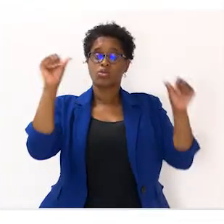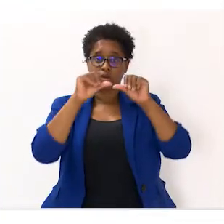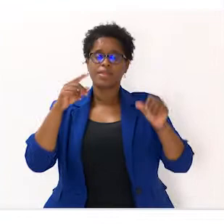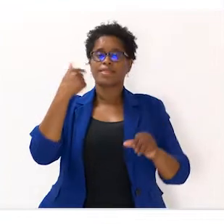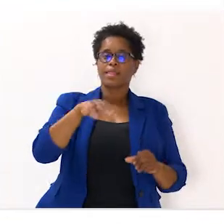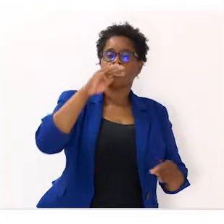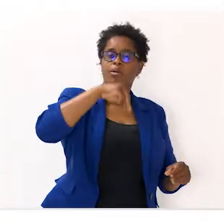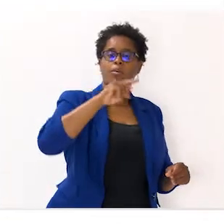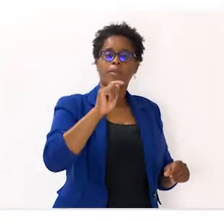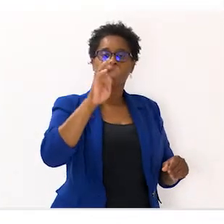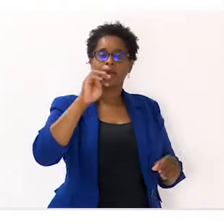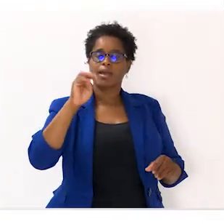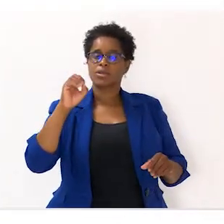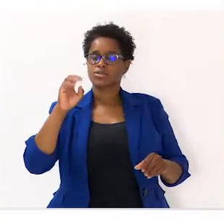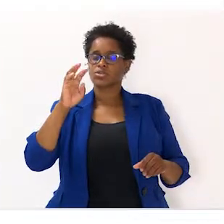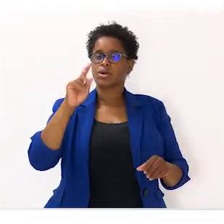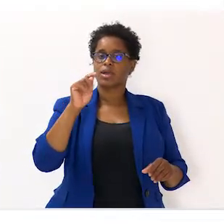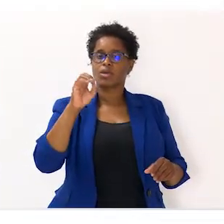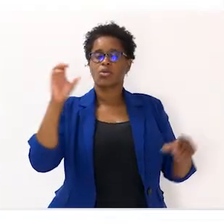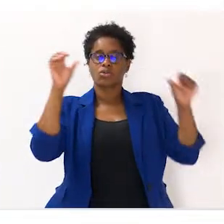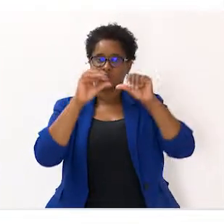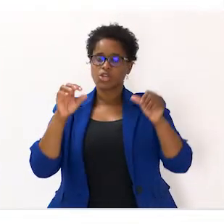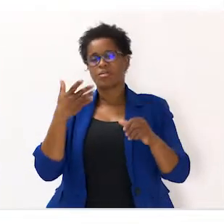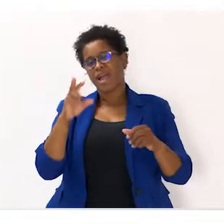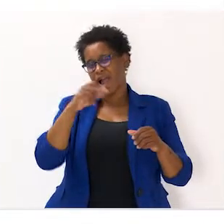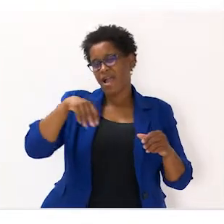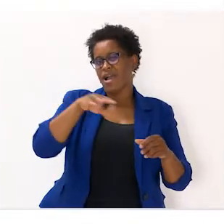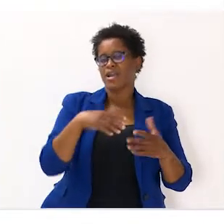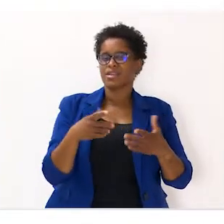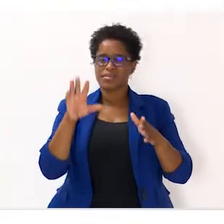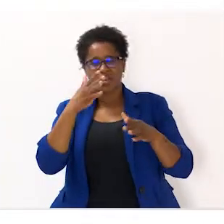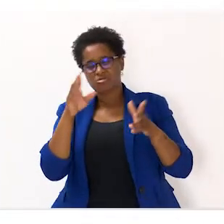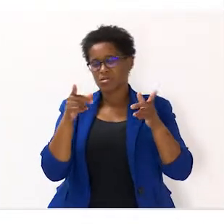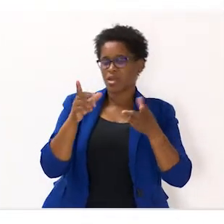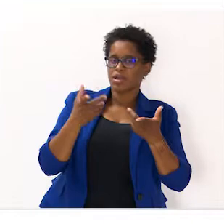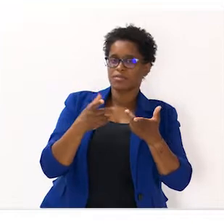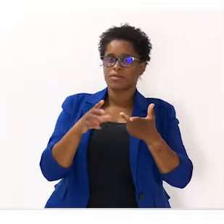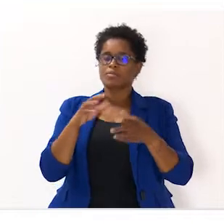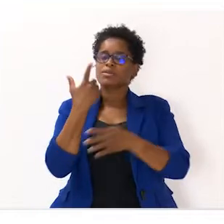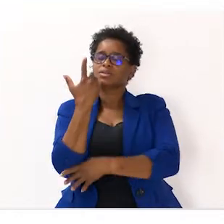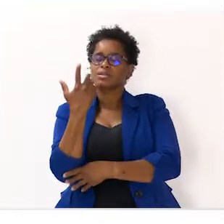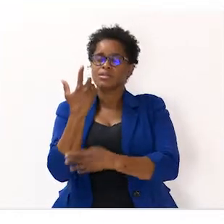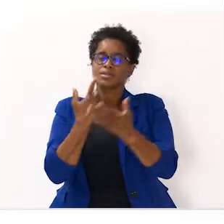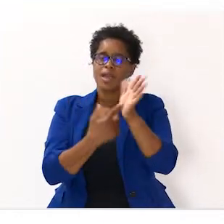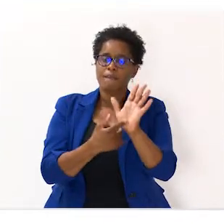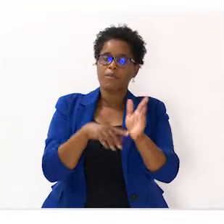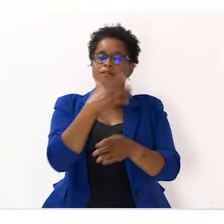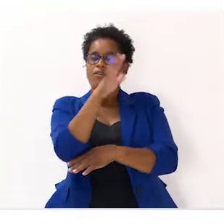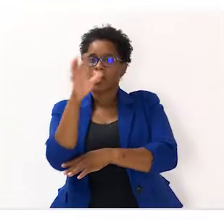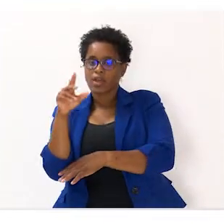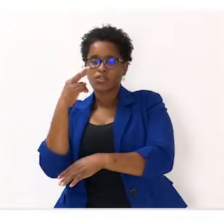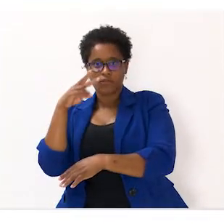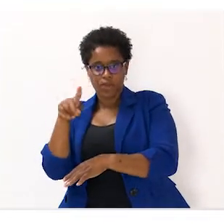mesoecossistema, que ocupam áreas razoáveis da superfície terrestre, por exemplo, floresta, como podem ver aqui nas imagens,